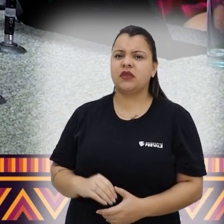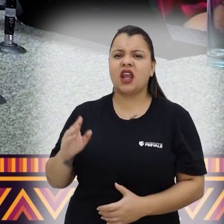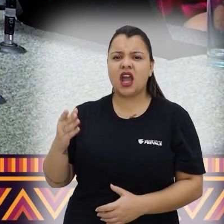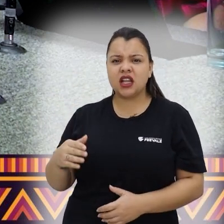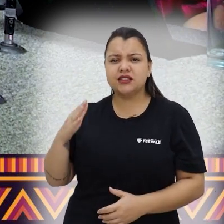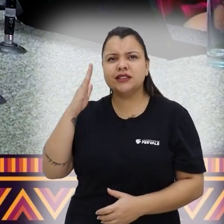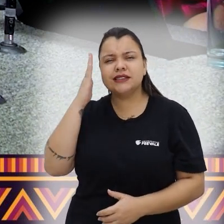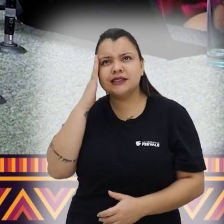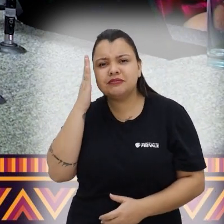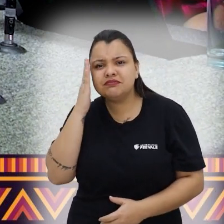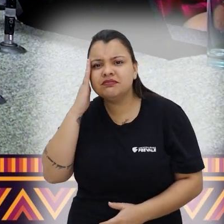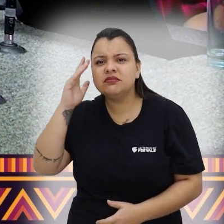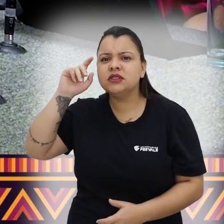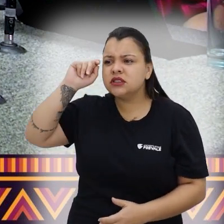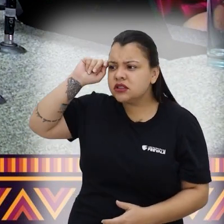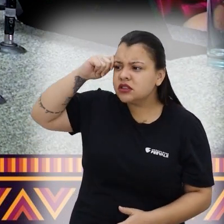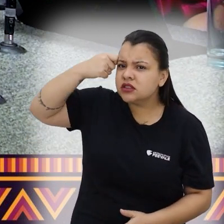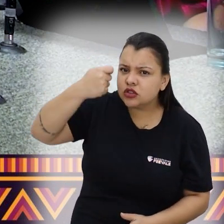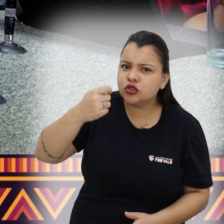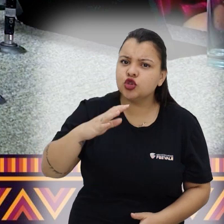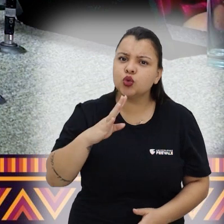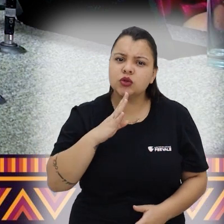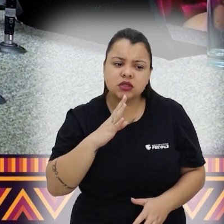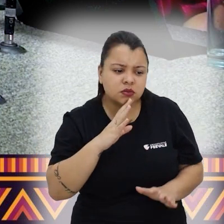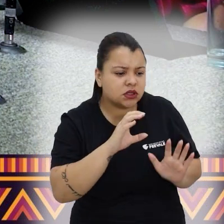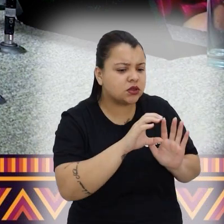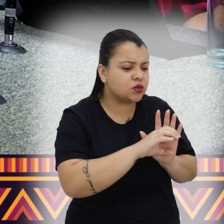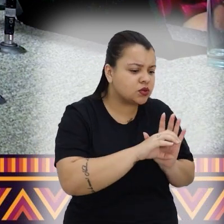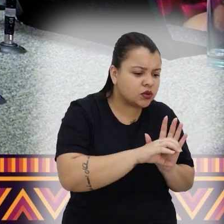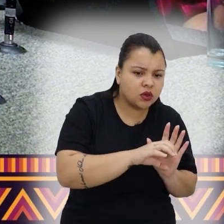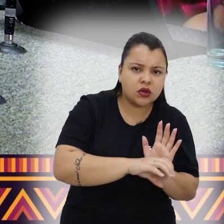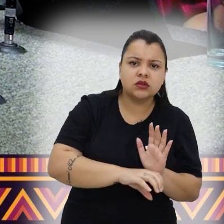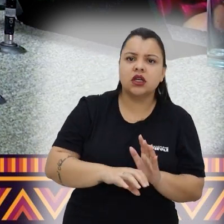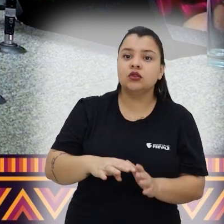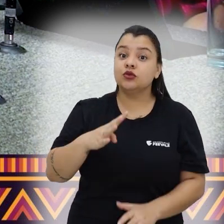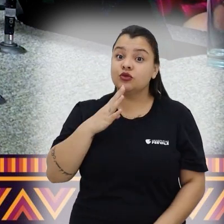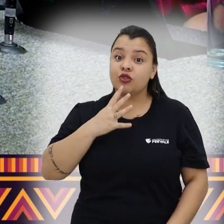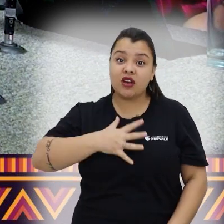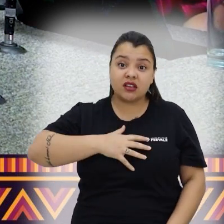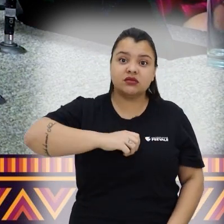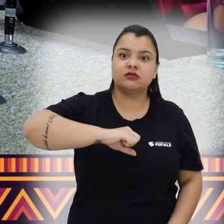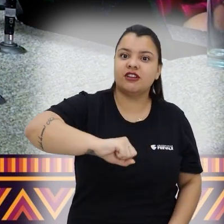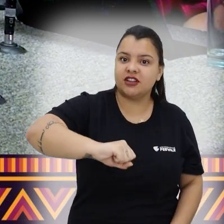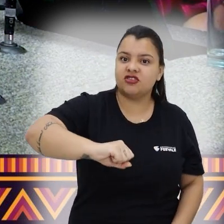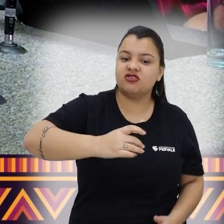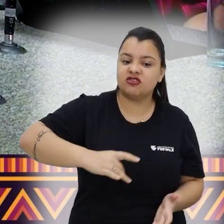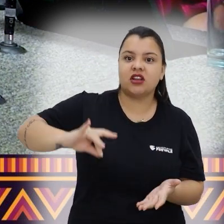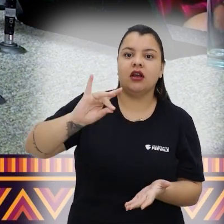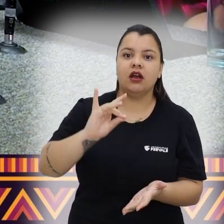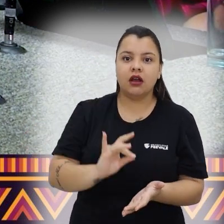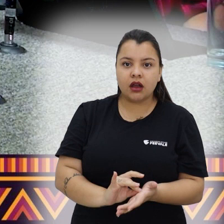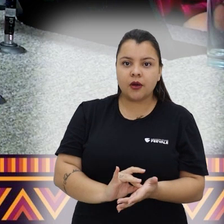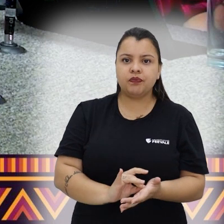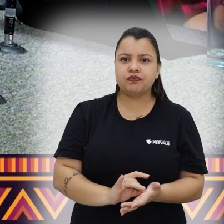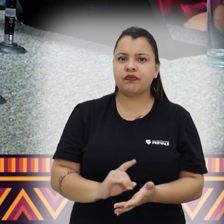coisa da negritude, do conhecimento do preceito, do conhecimento do axé real, assim, não